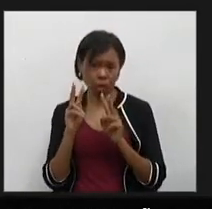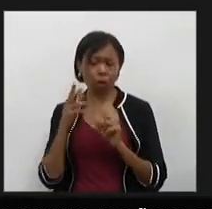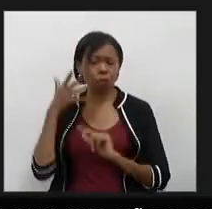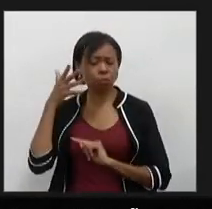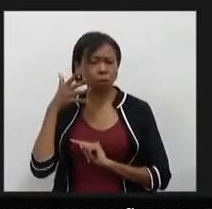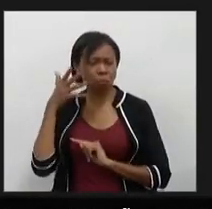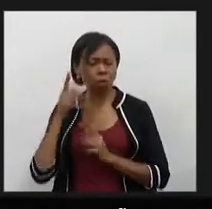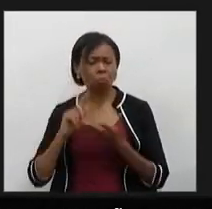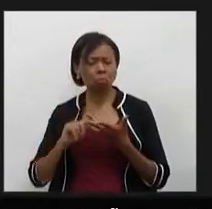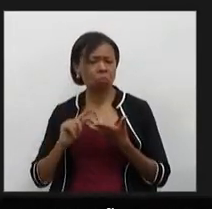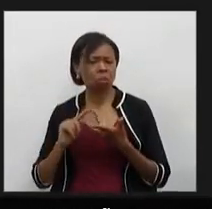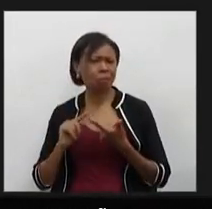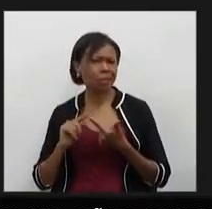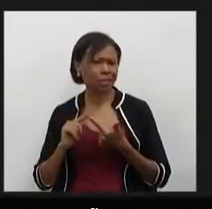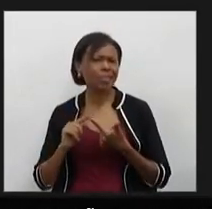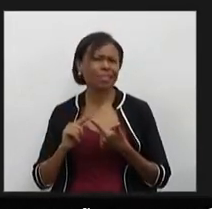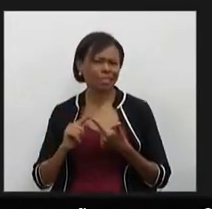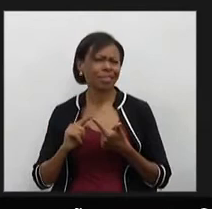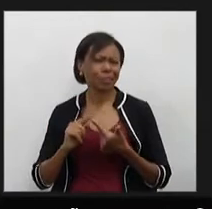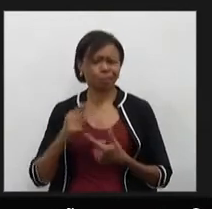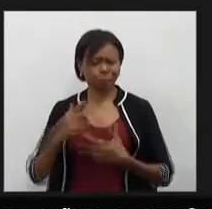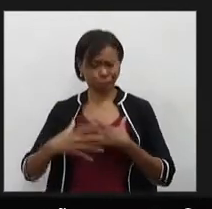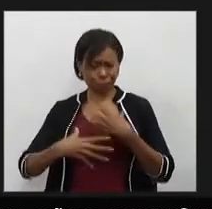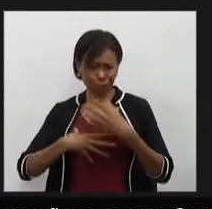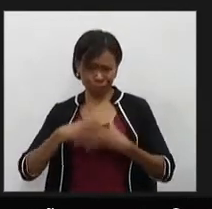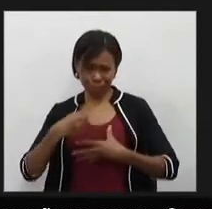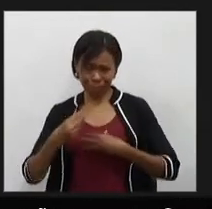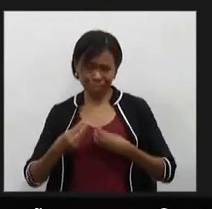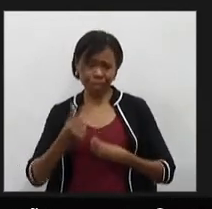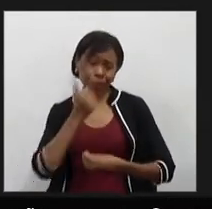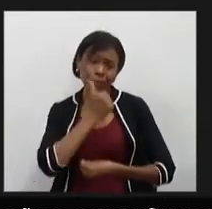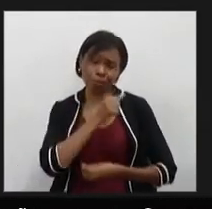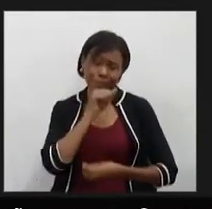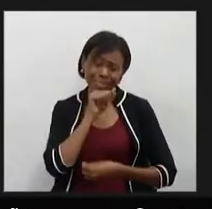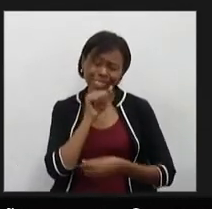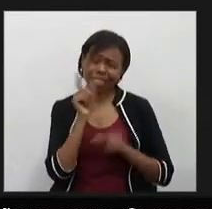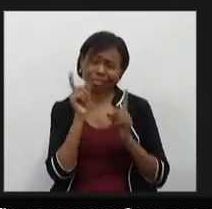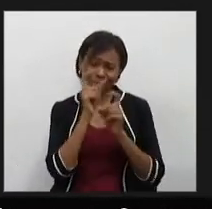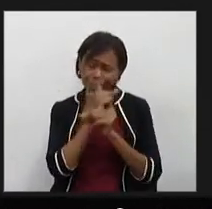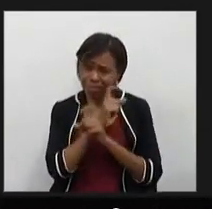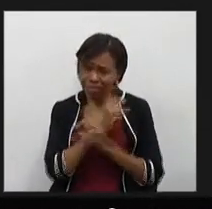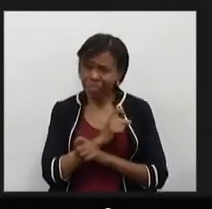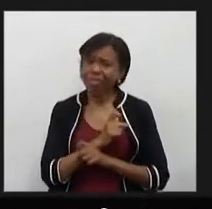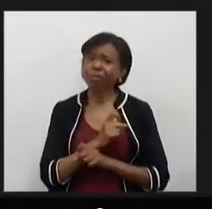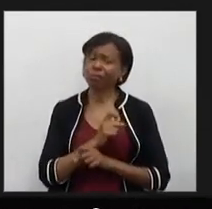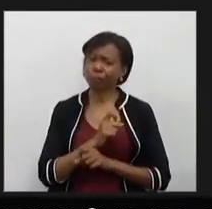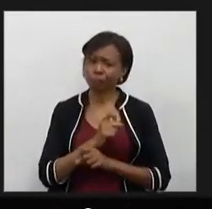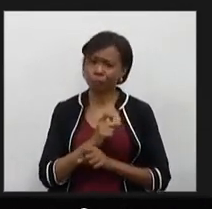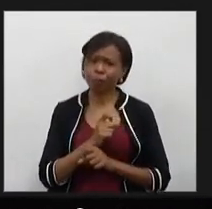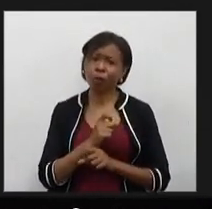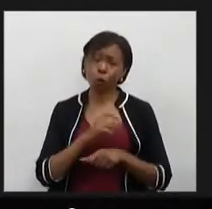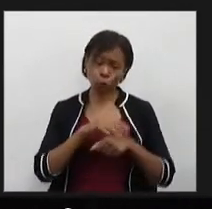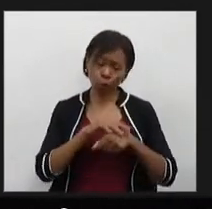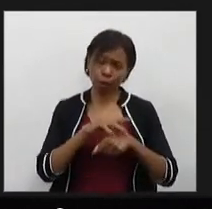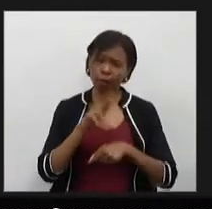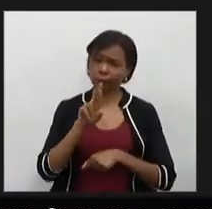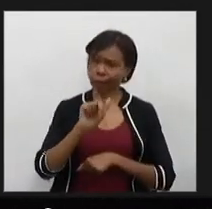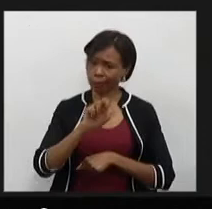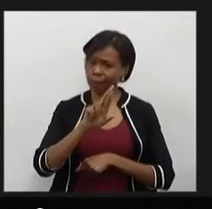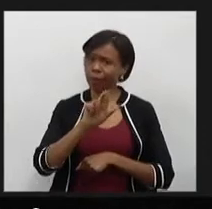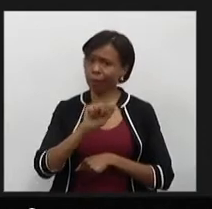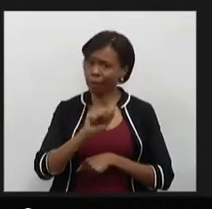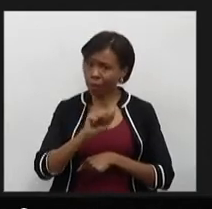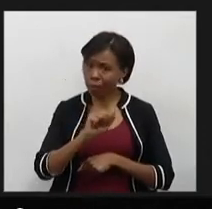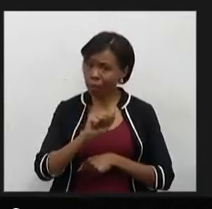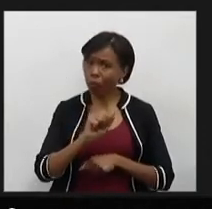tem filhos, né, tem gente com doença assim, rara, porque é